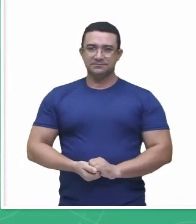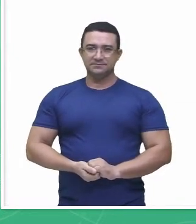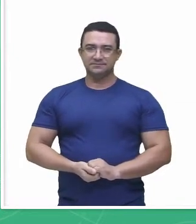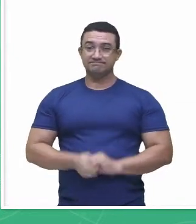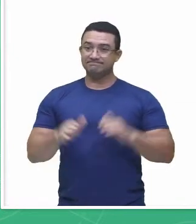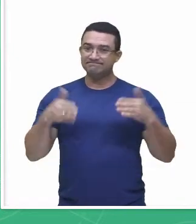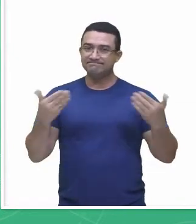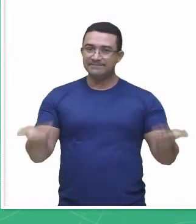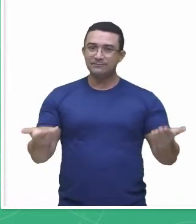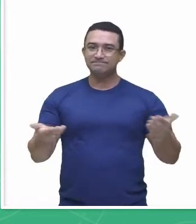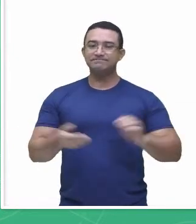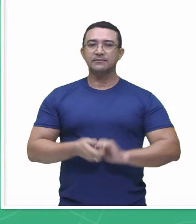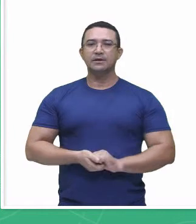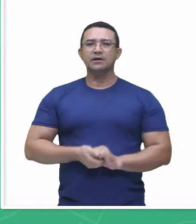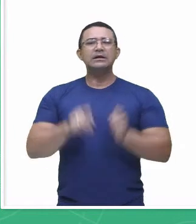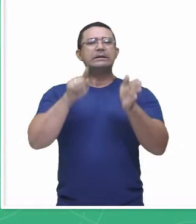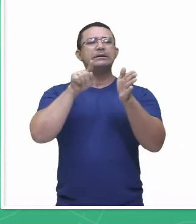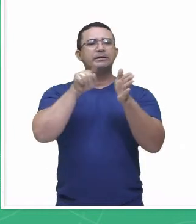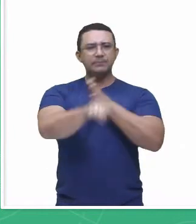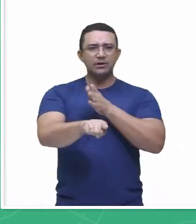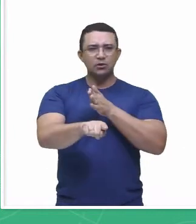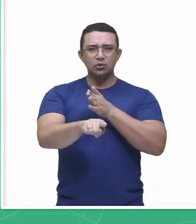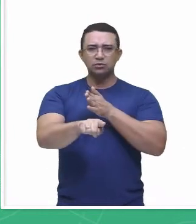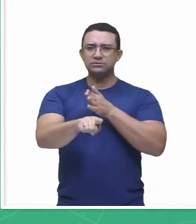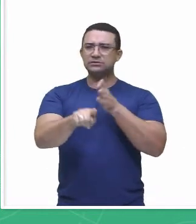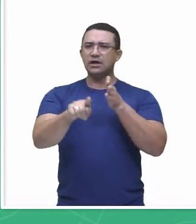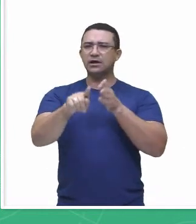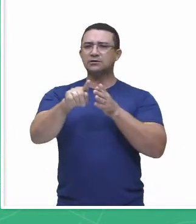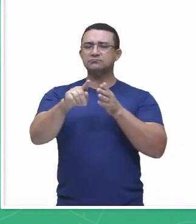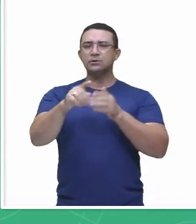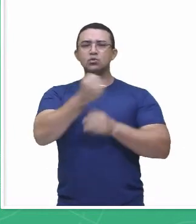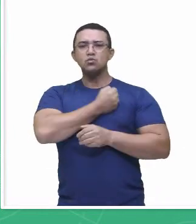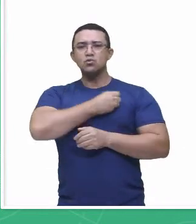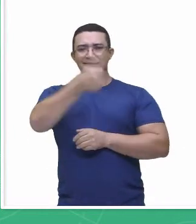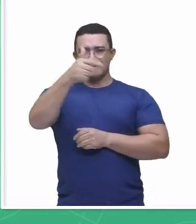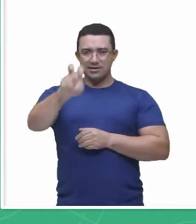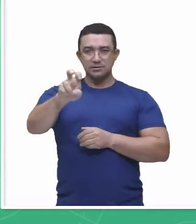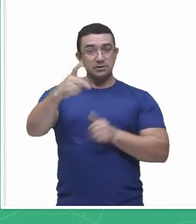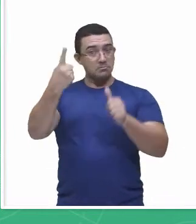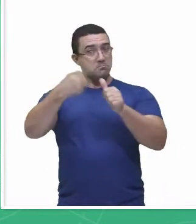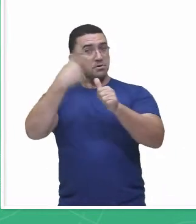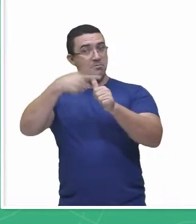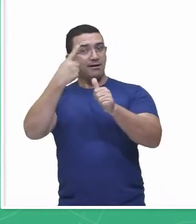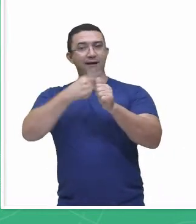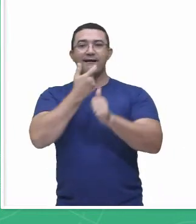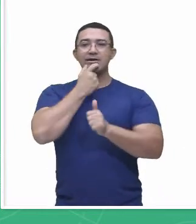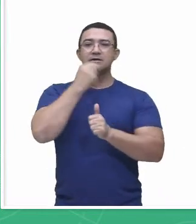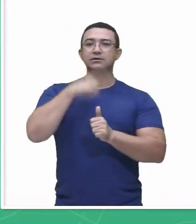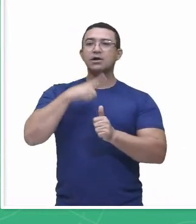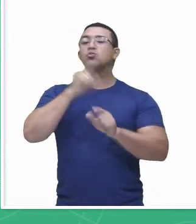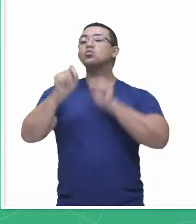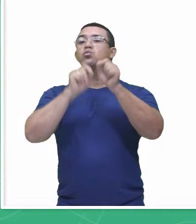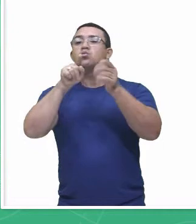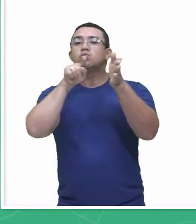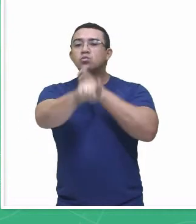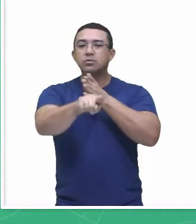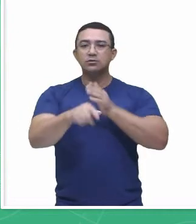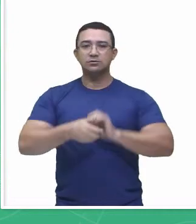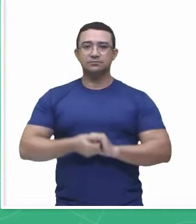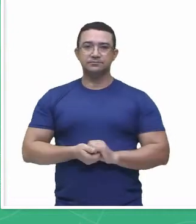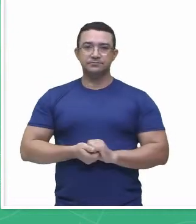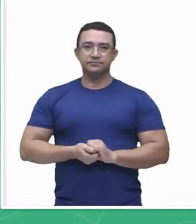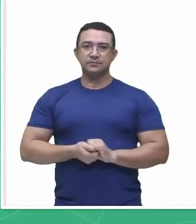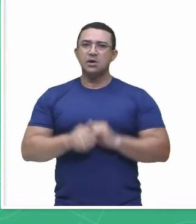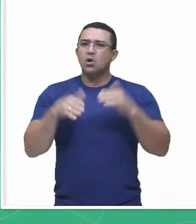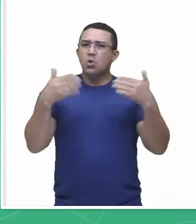Então, gente, nessa questão, na questão 15, né, que é a primeira de língua inglesa, nós temos a seguinte questão.